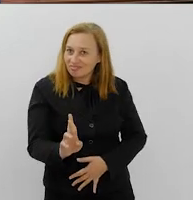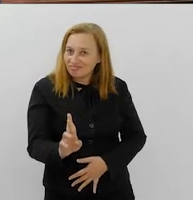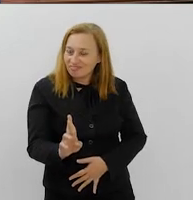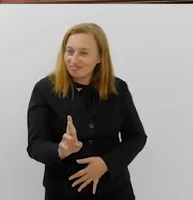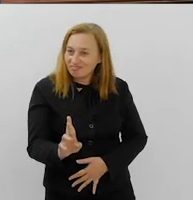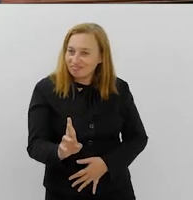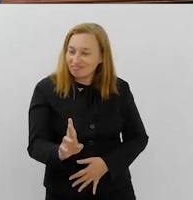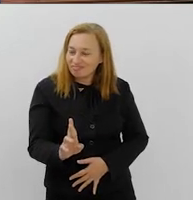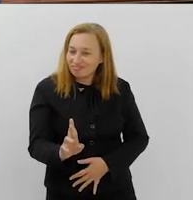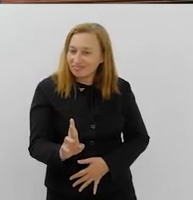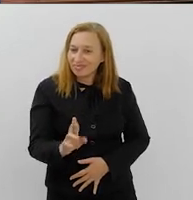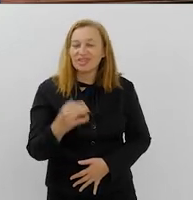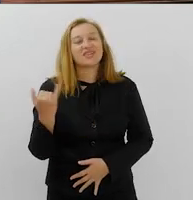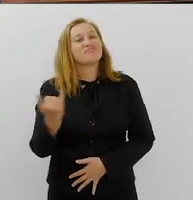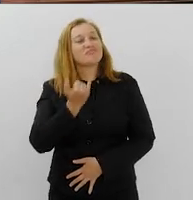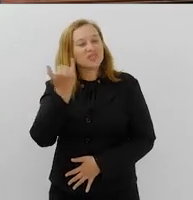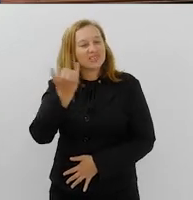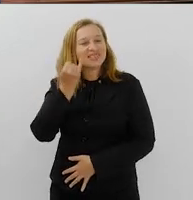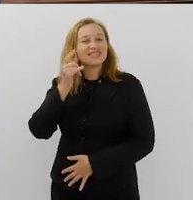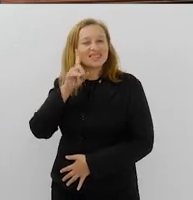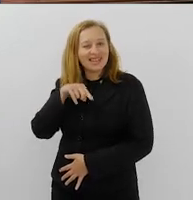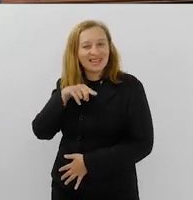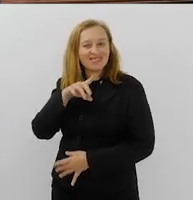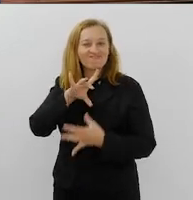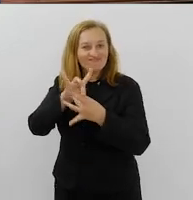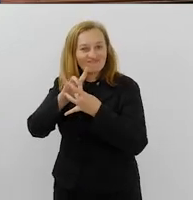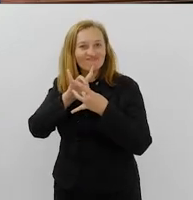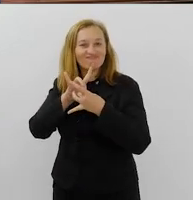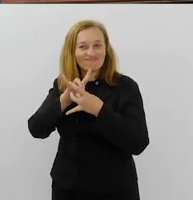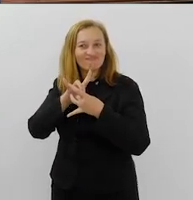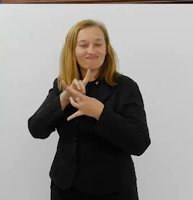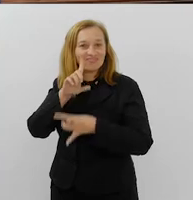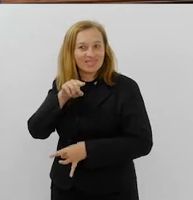religando. Tão importante isso, né, gente?